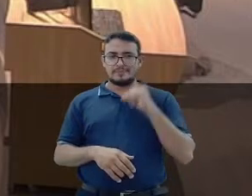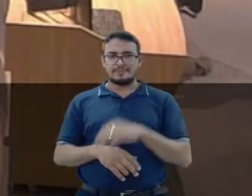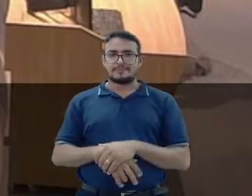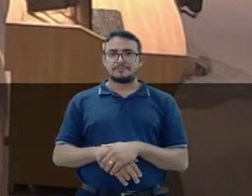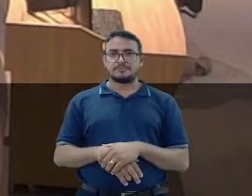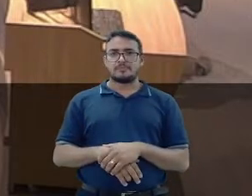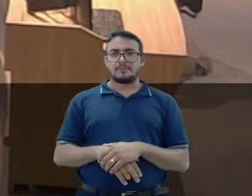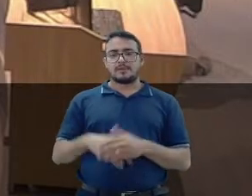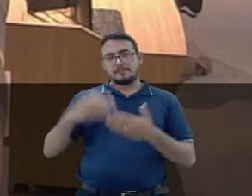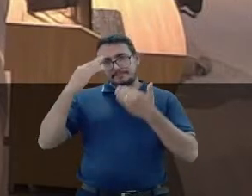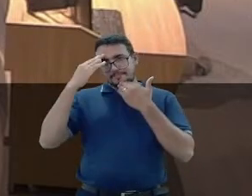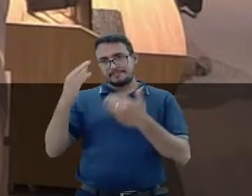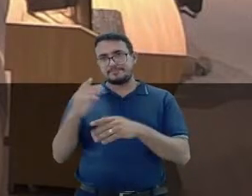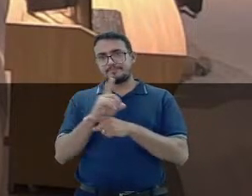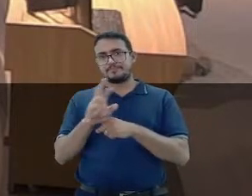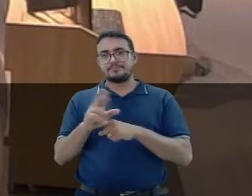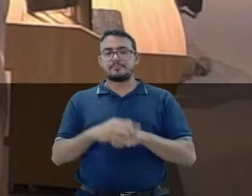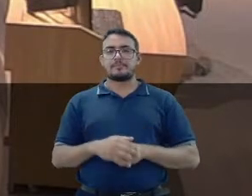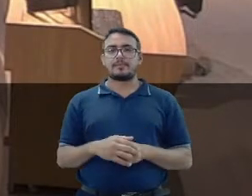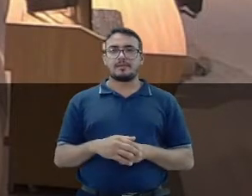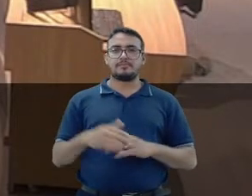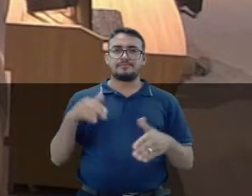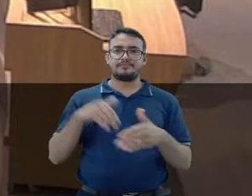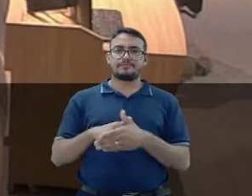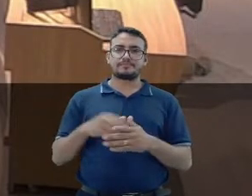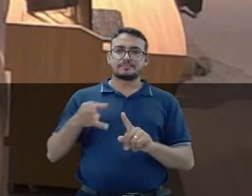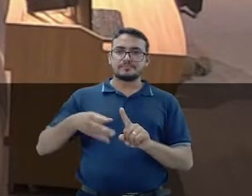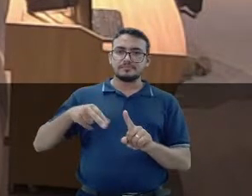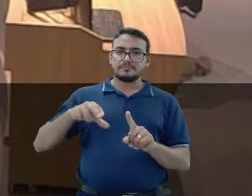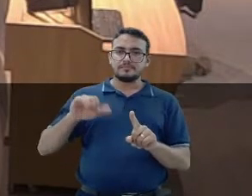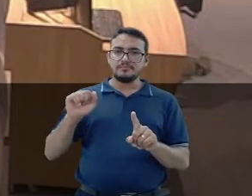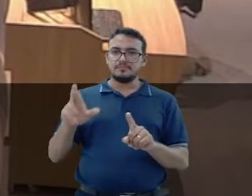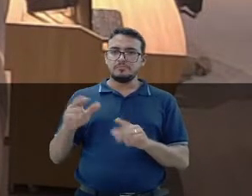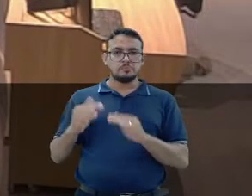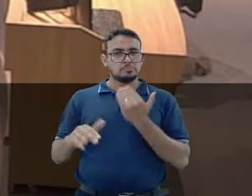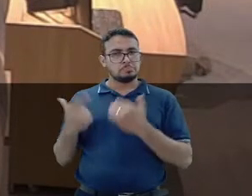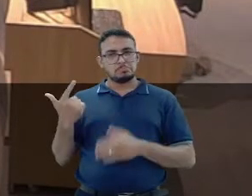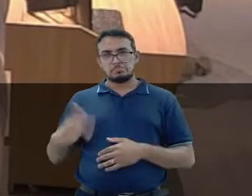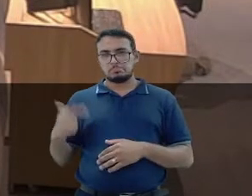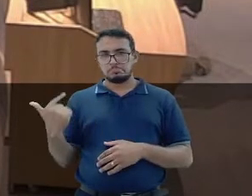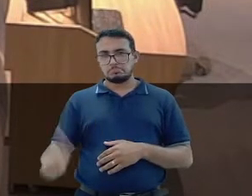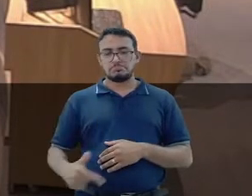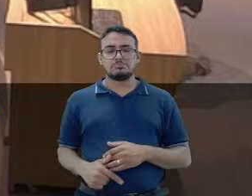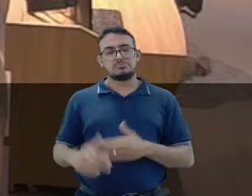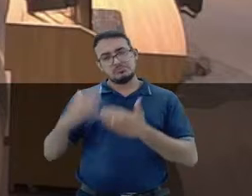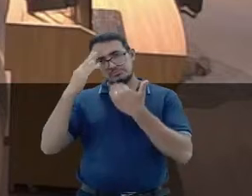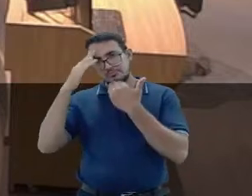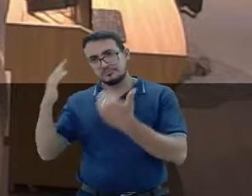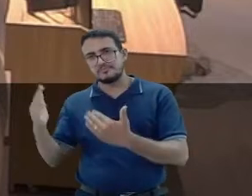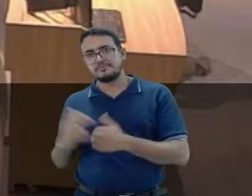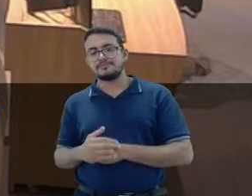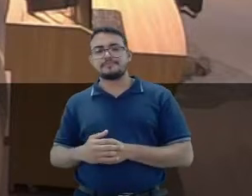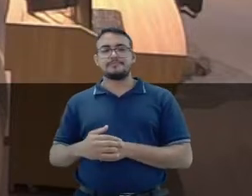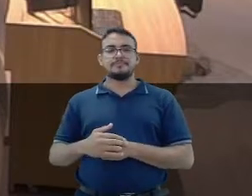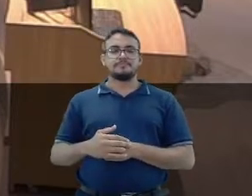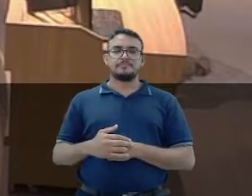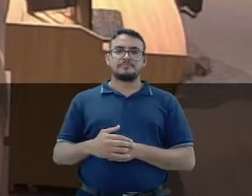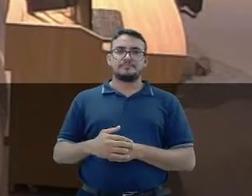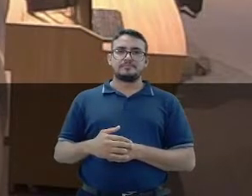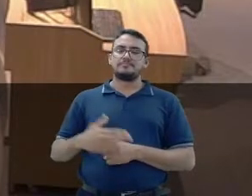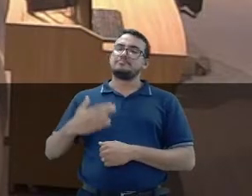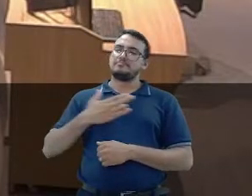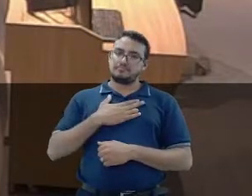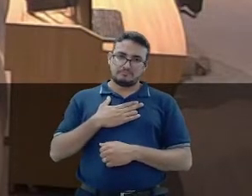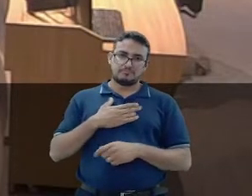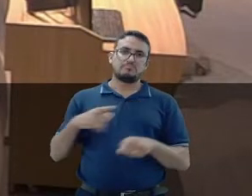Obrigado, doutor Marco Antônio. Como voto, desembargador Nicanor? Sem divergência. Obrigado, desembargador Nicanor. Como eu